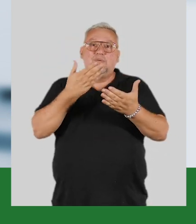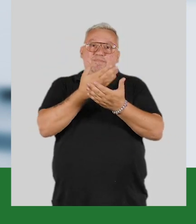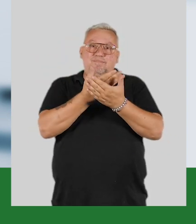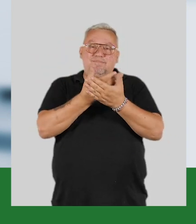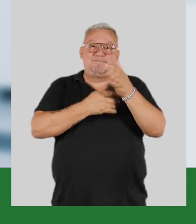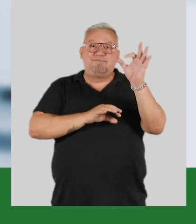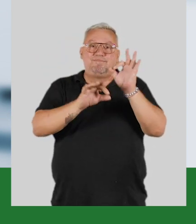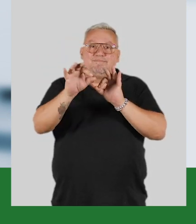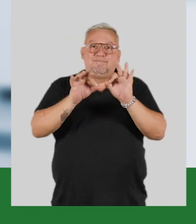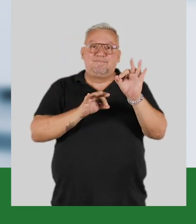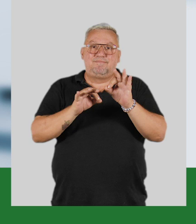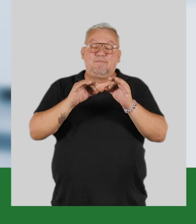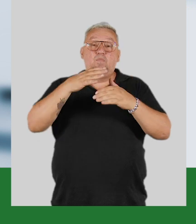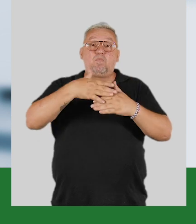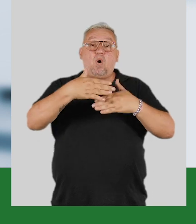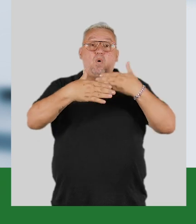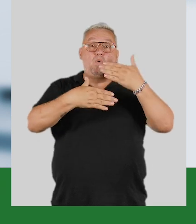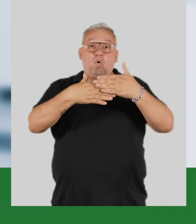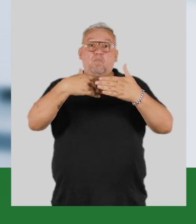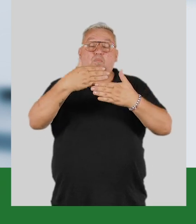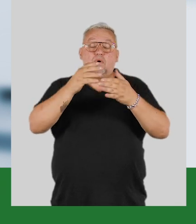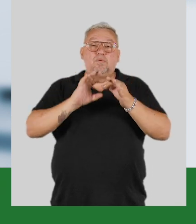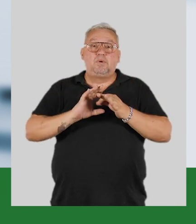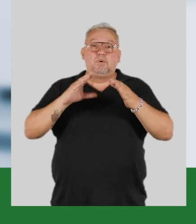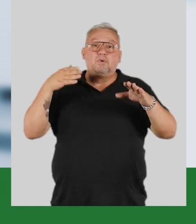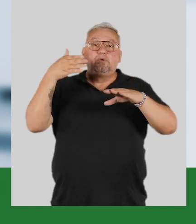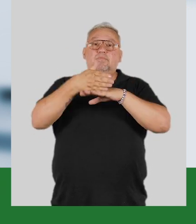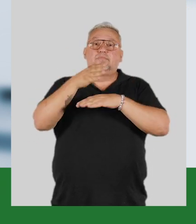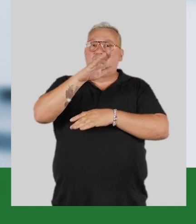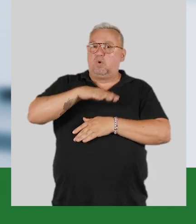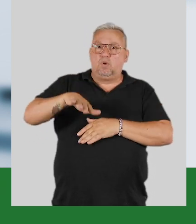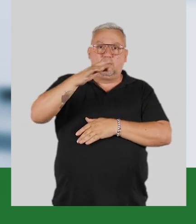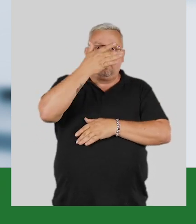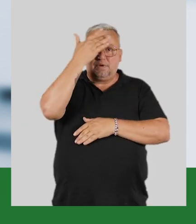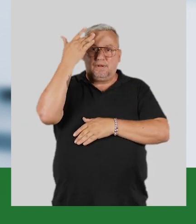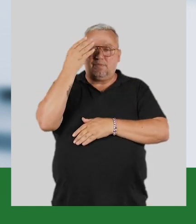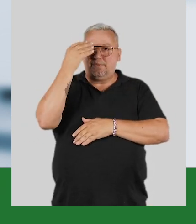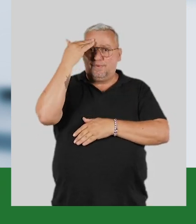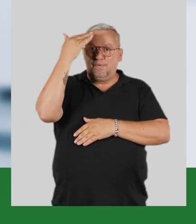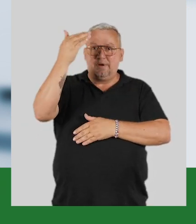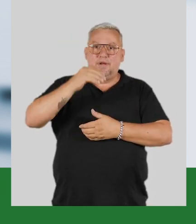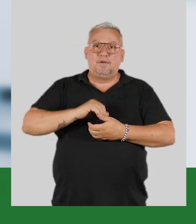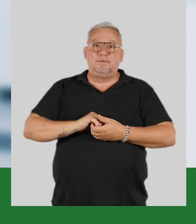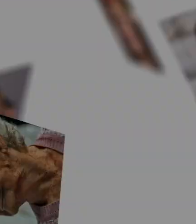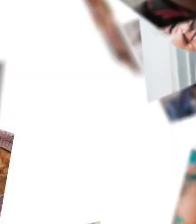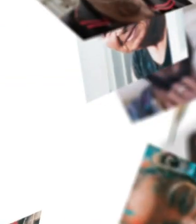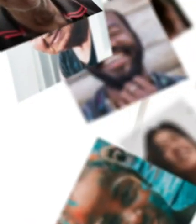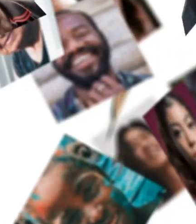está organizado em um PowerPoint que vai estar disponível para o acesso de todos. Muito obrigado!